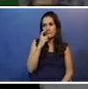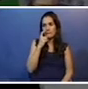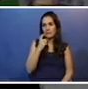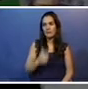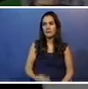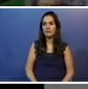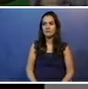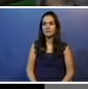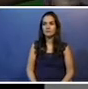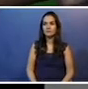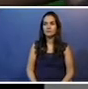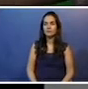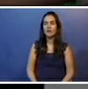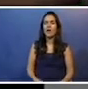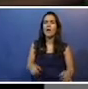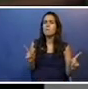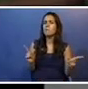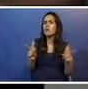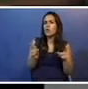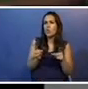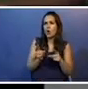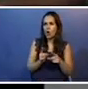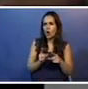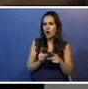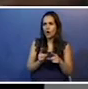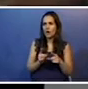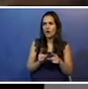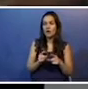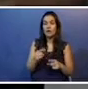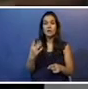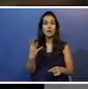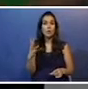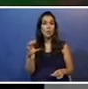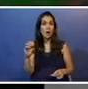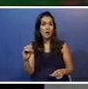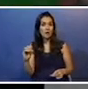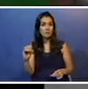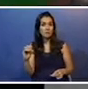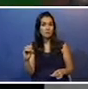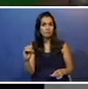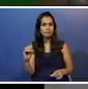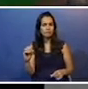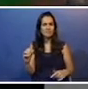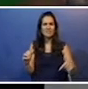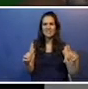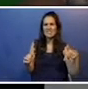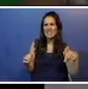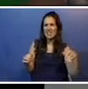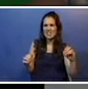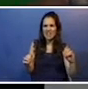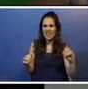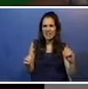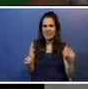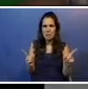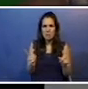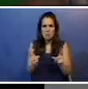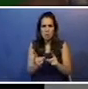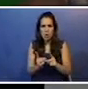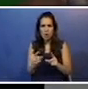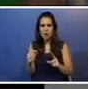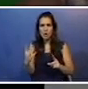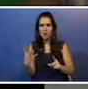Ó, 70 é menor do que 40. Por que 40? Olha, L, que é